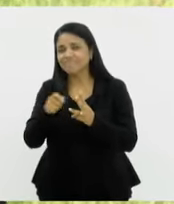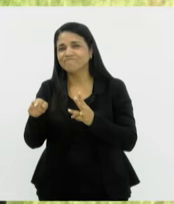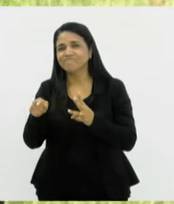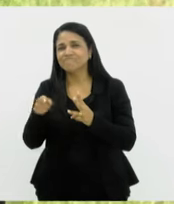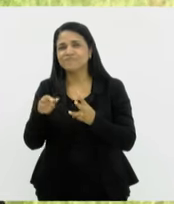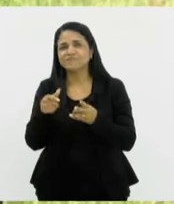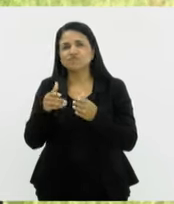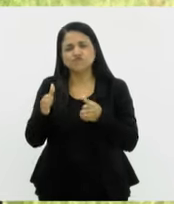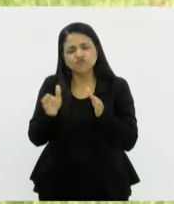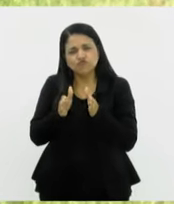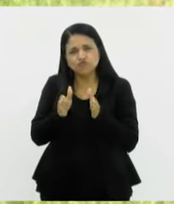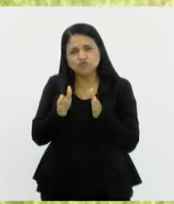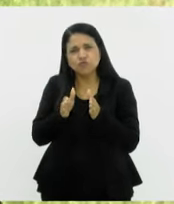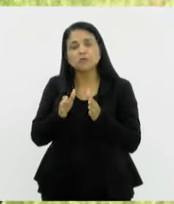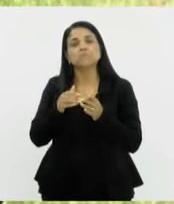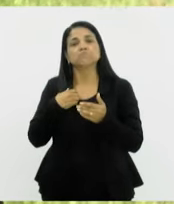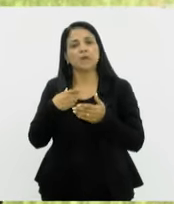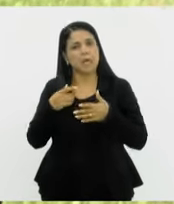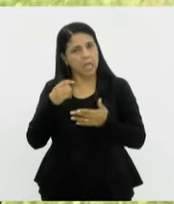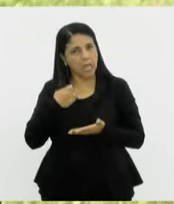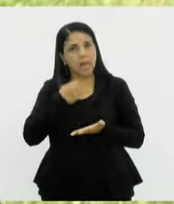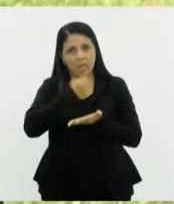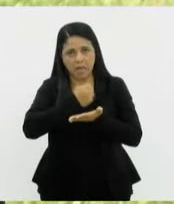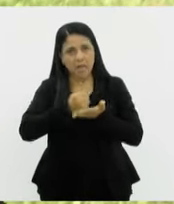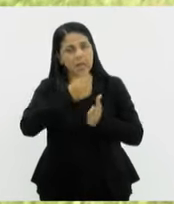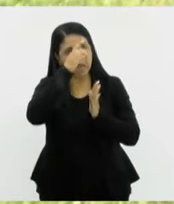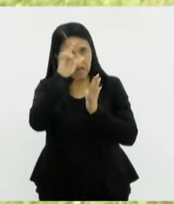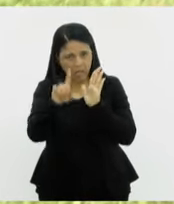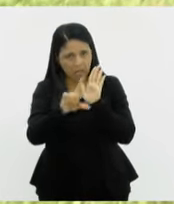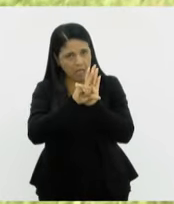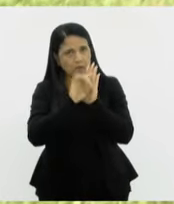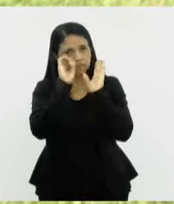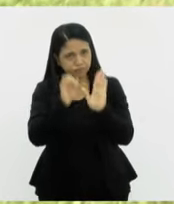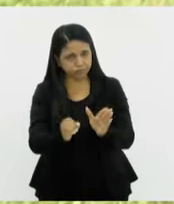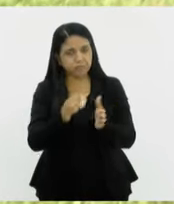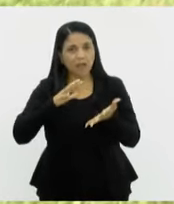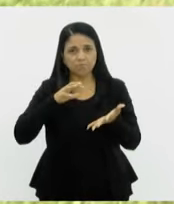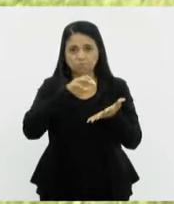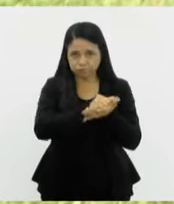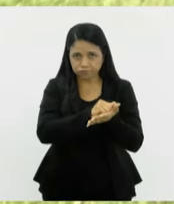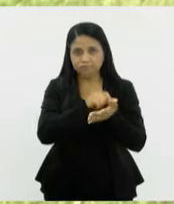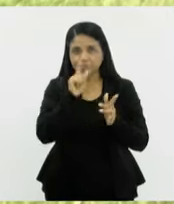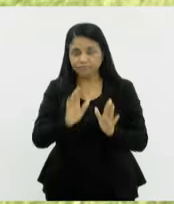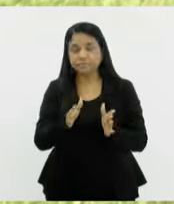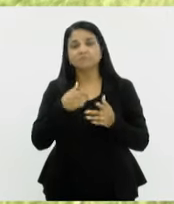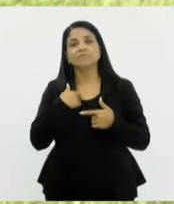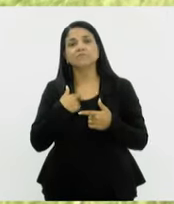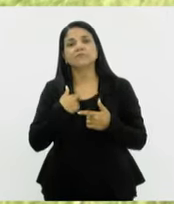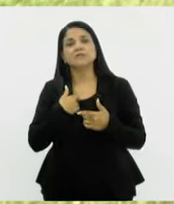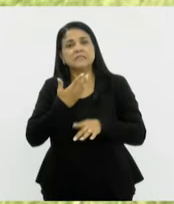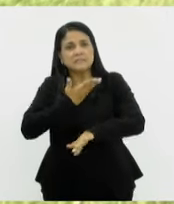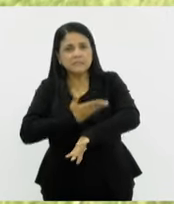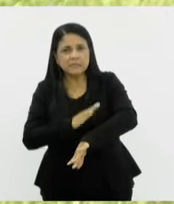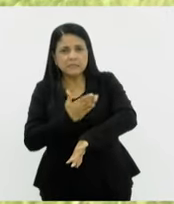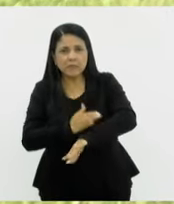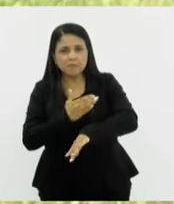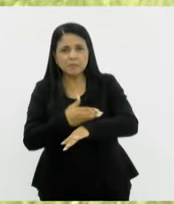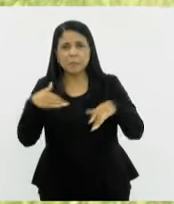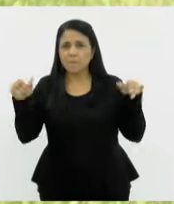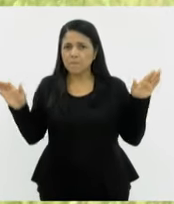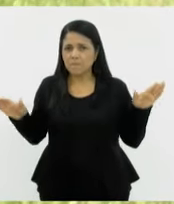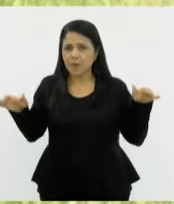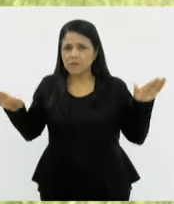um criador legalizado. Todas as aves que nós utilizamos vêm de criador legalizado. E fazemos o treinamento